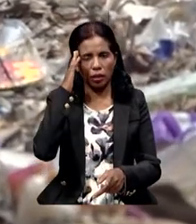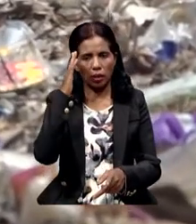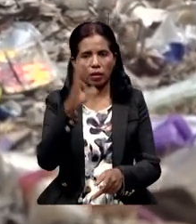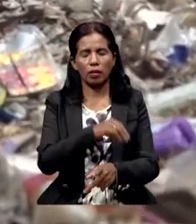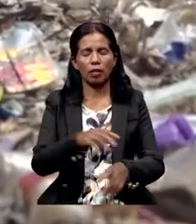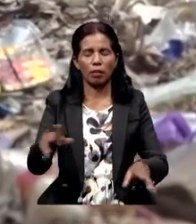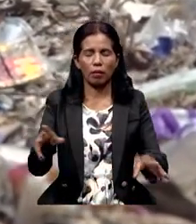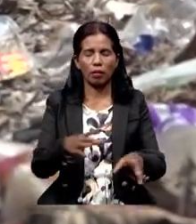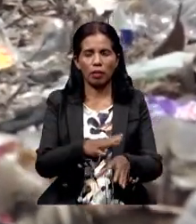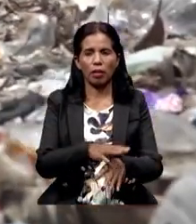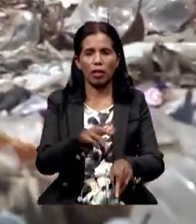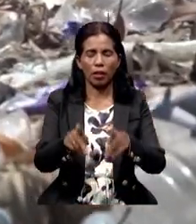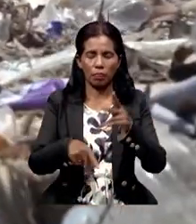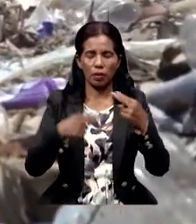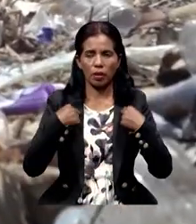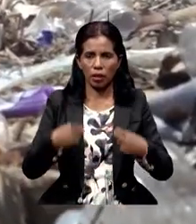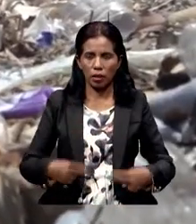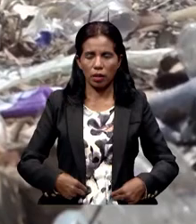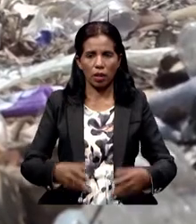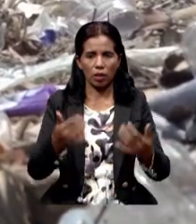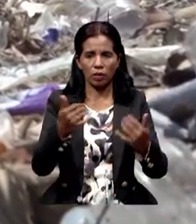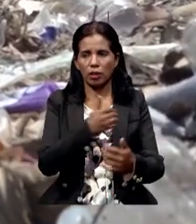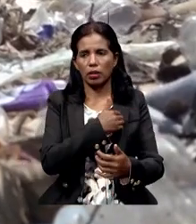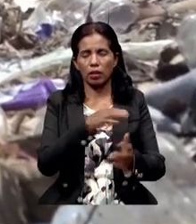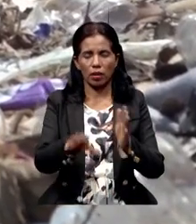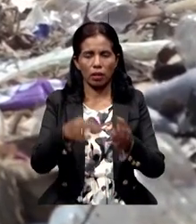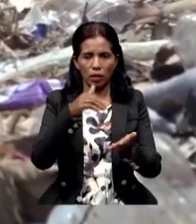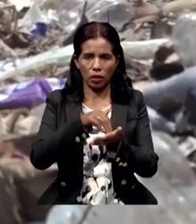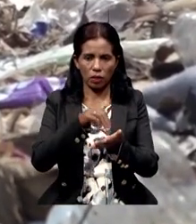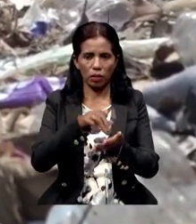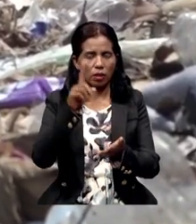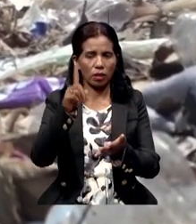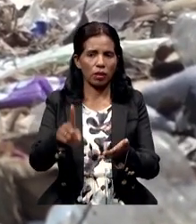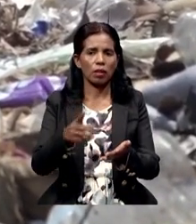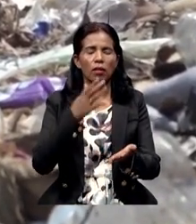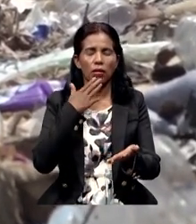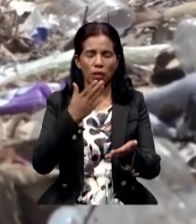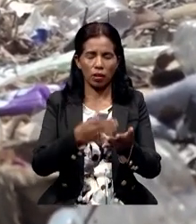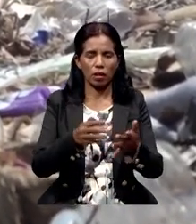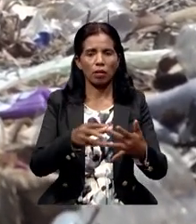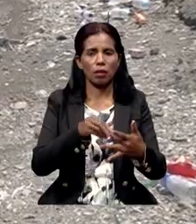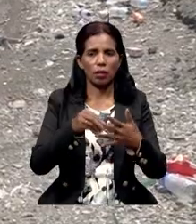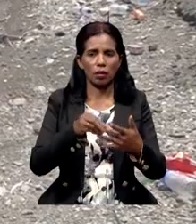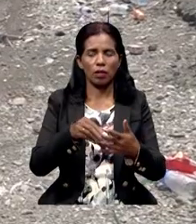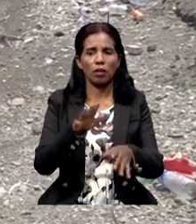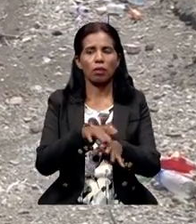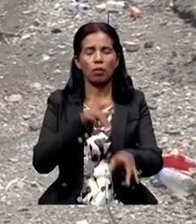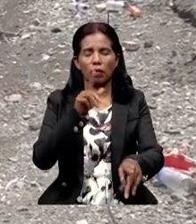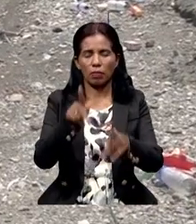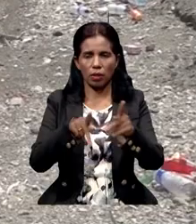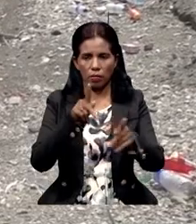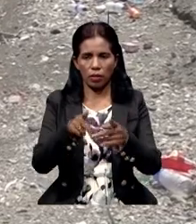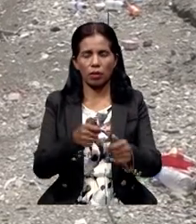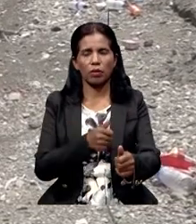partícula plástico iha emane ising, maske dadang ne, sedau ke estudo ida comprova microplástico ne, nia afeito ba ema. Tuir daru